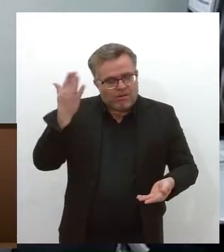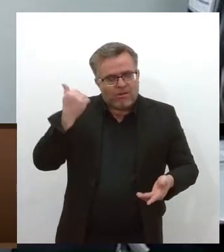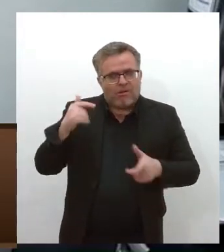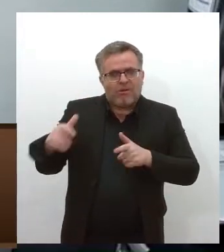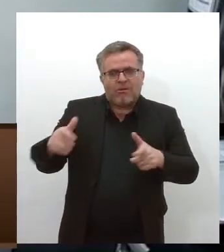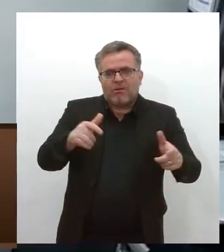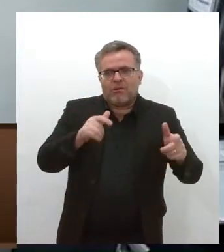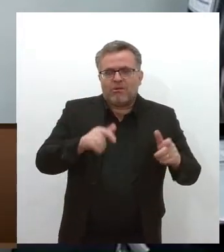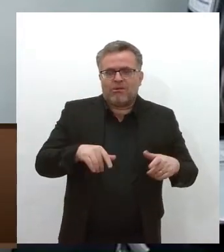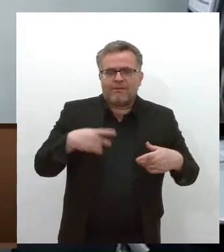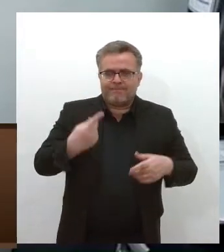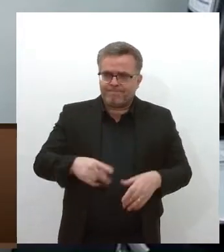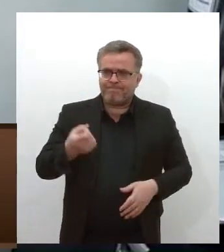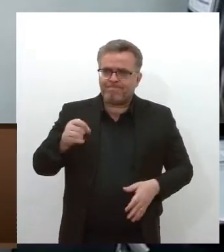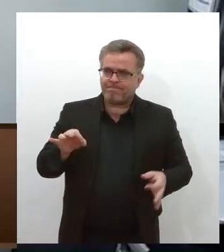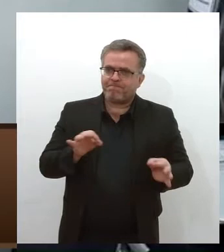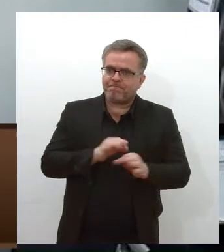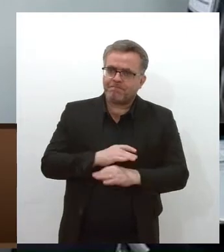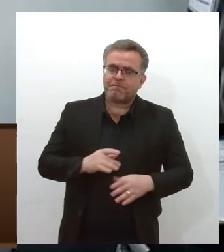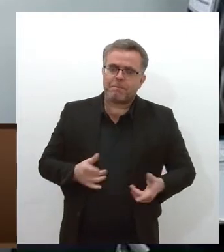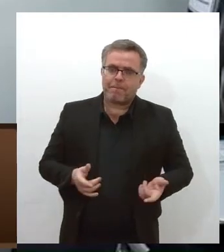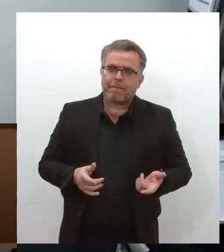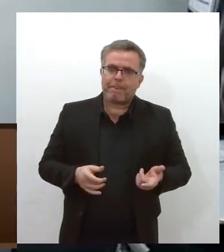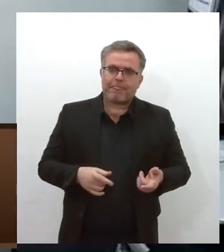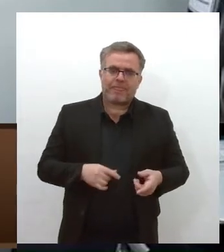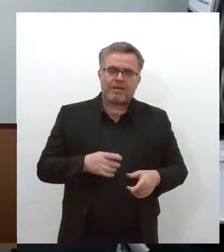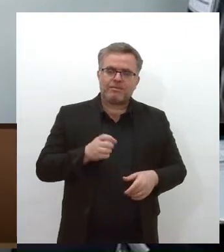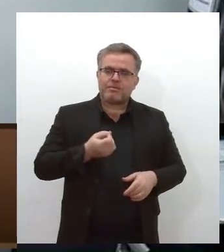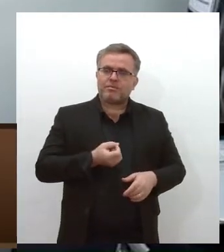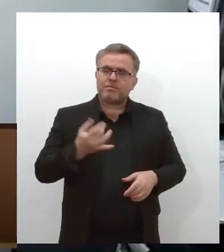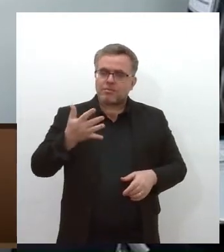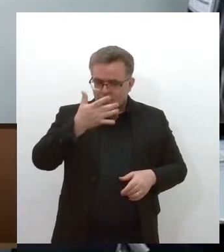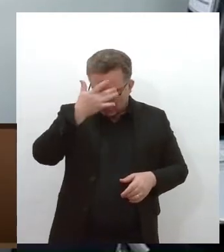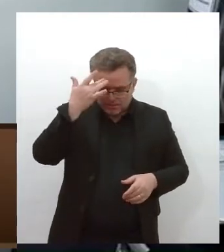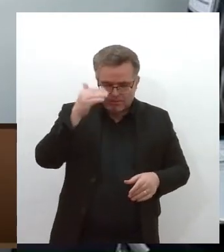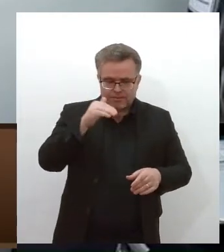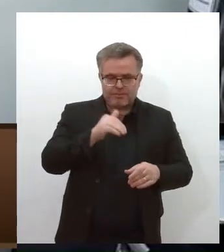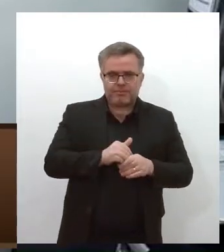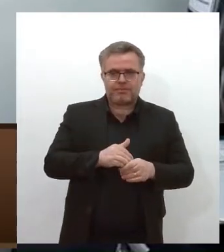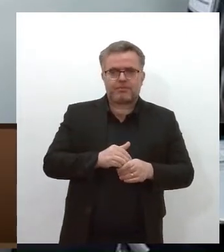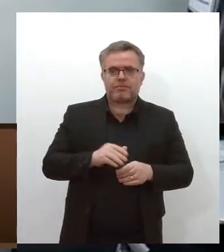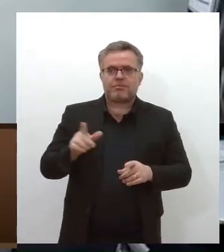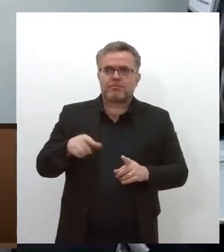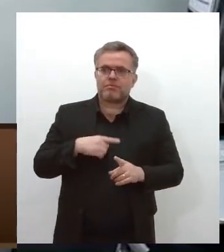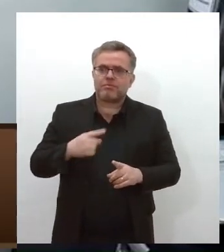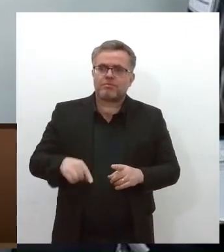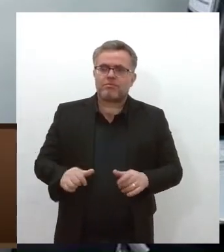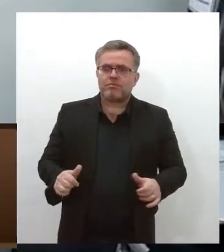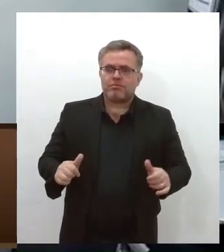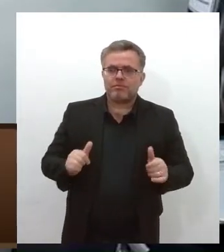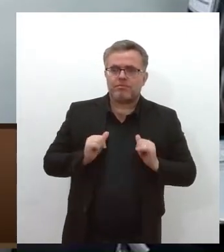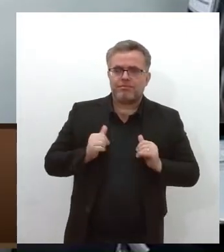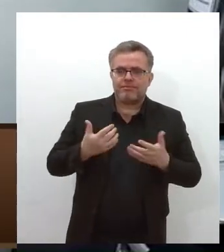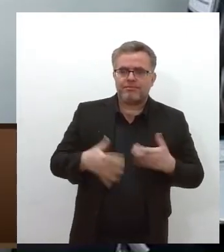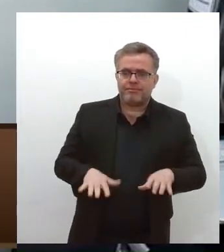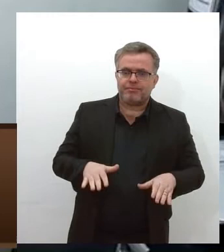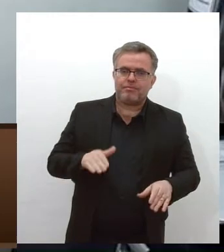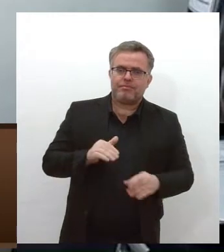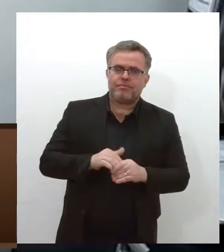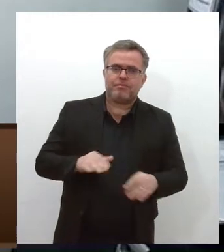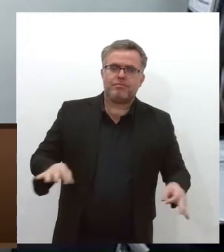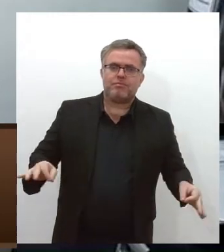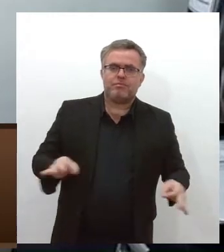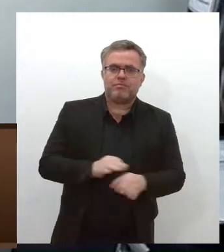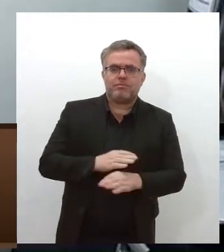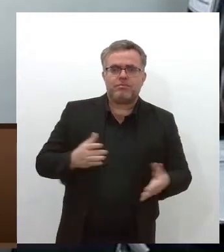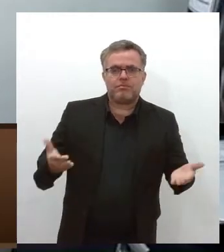esse número de indecisos, votos brancos e nulos, abstenções, etc., podem chegar e chegam hoje a